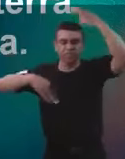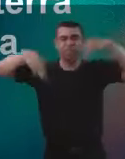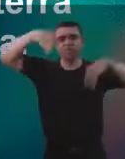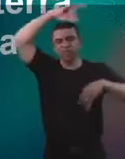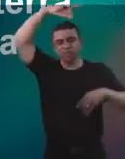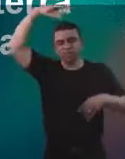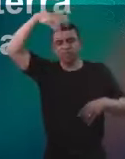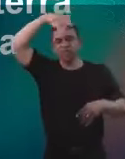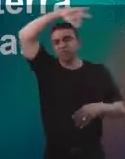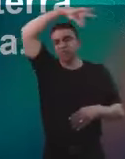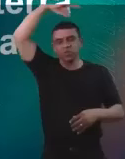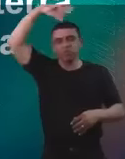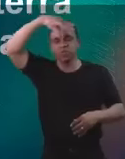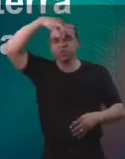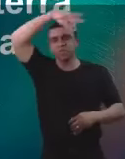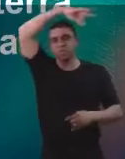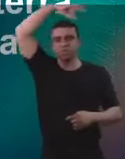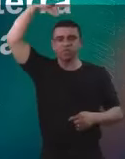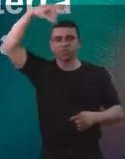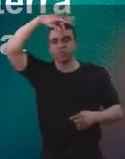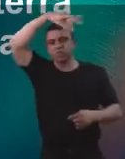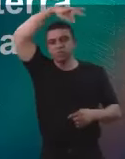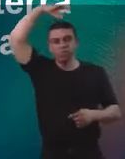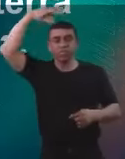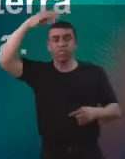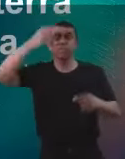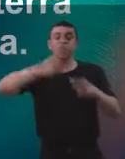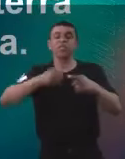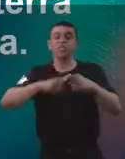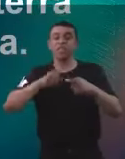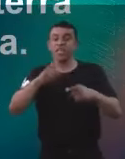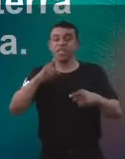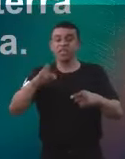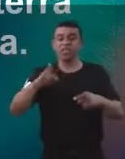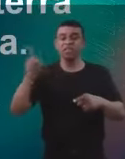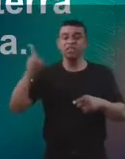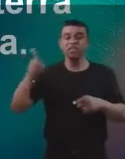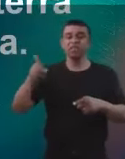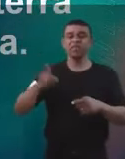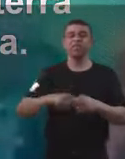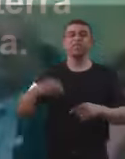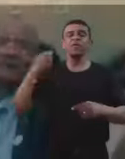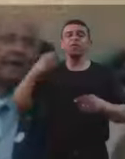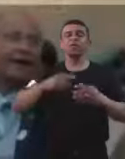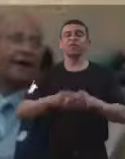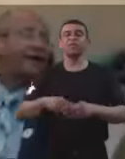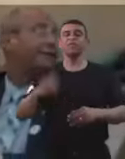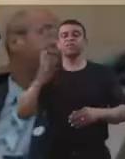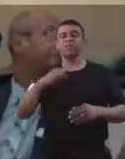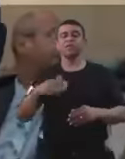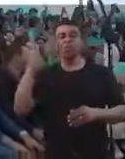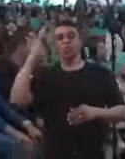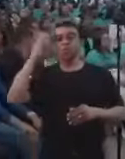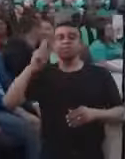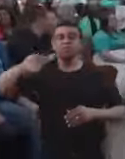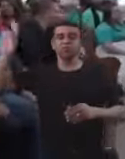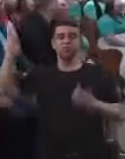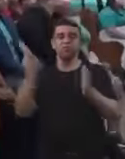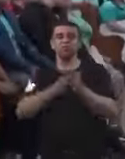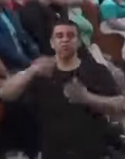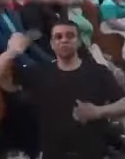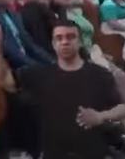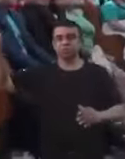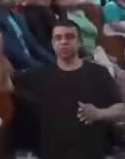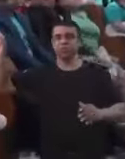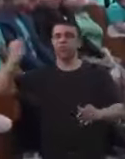irmão, então olhe para o seu irmão, olhe para o seu irmão, olha para o irmão, diga: sua luta vai ser a minha, sua prova